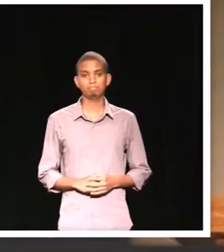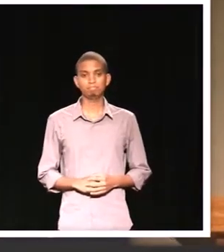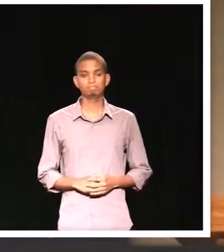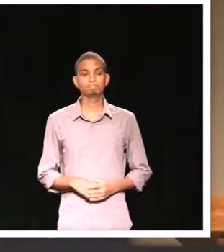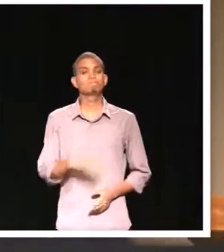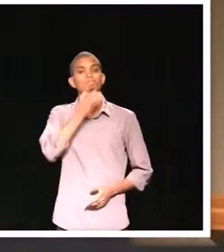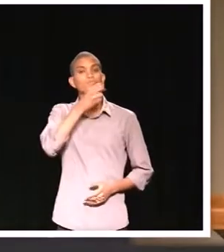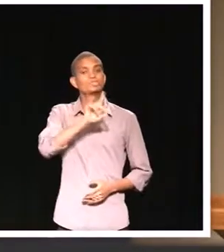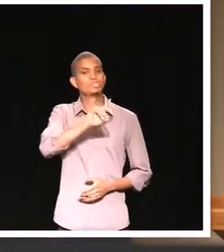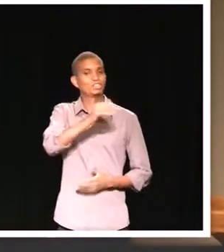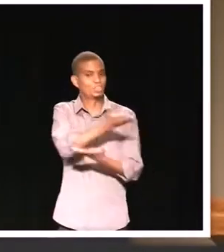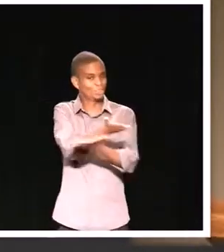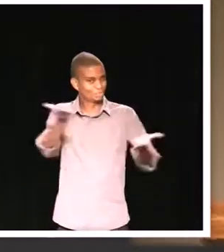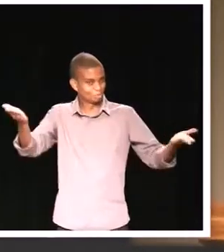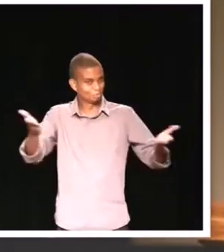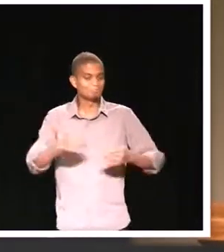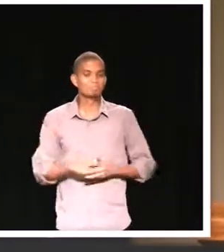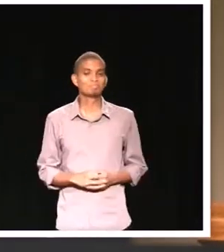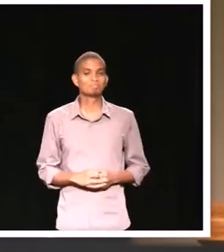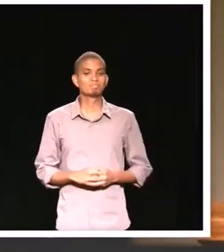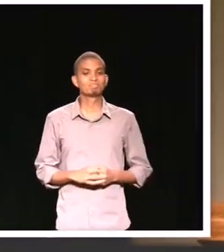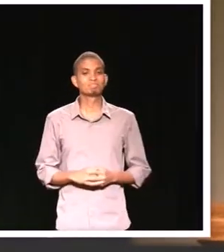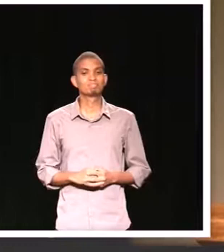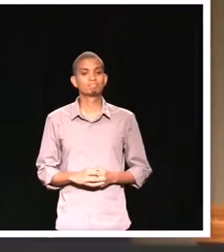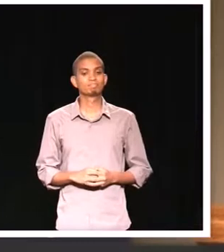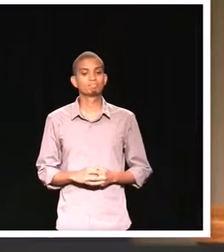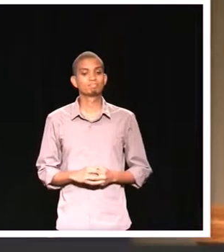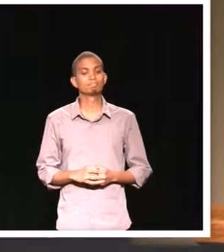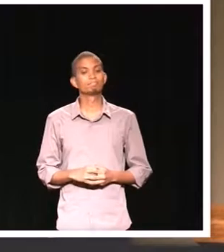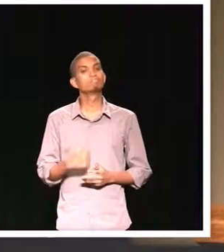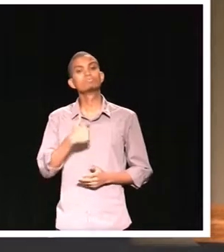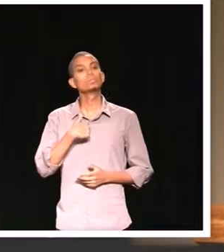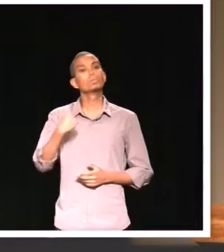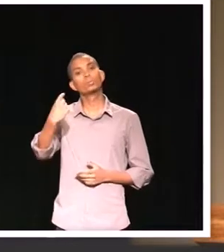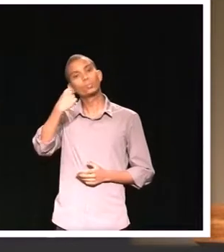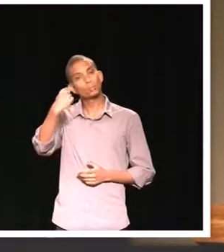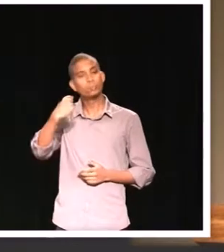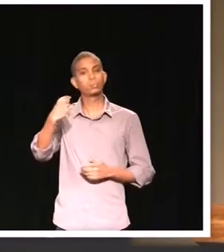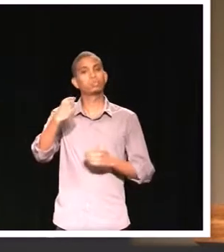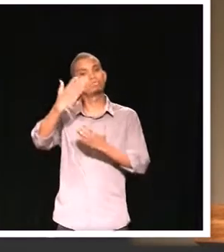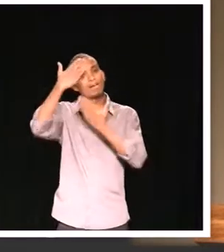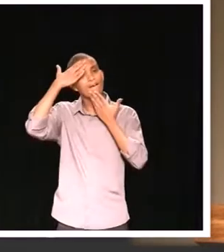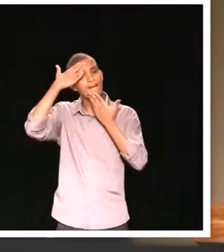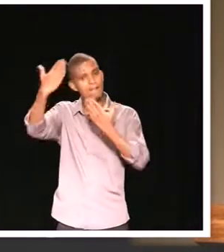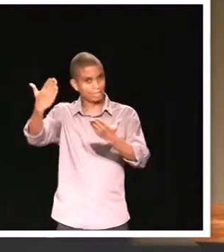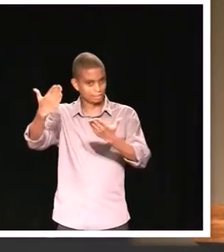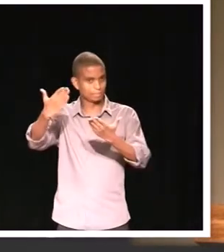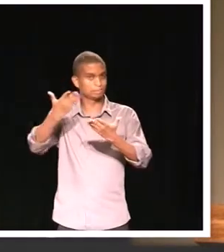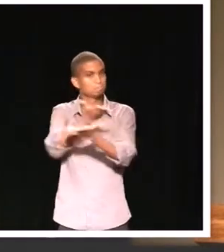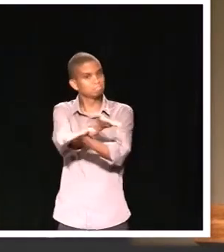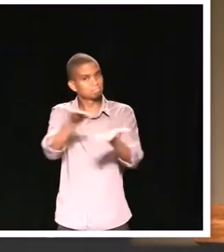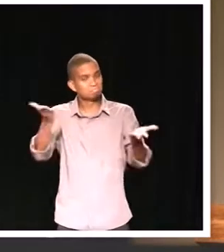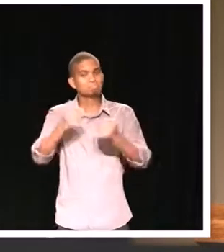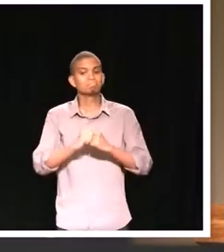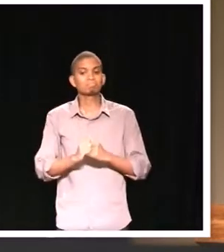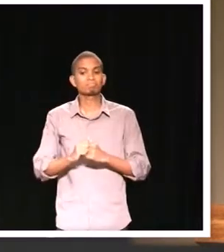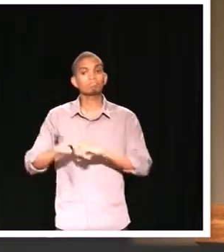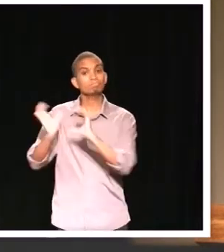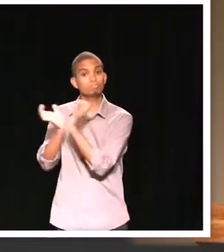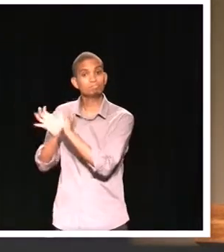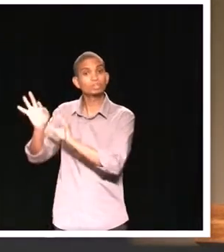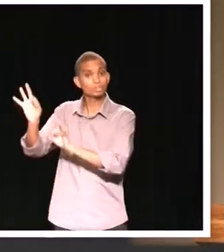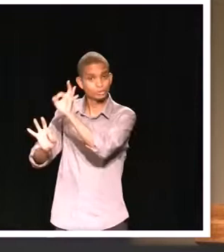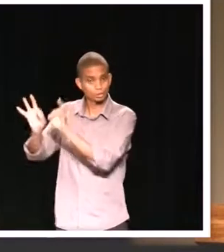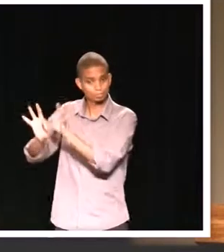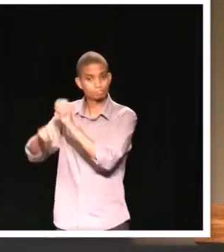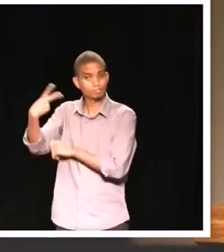Bom dia. Quero, antes do que nada, agradecer aos